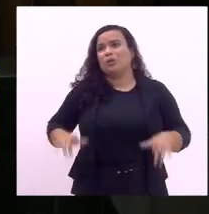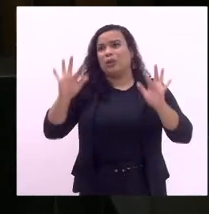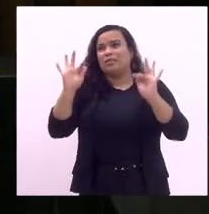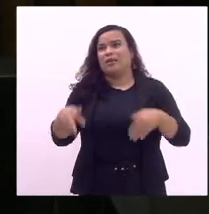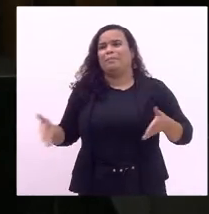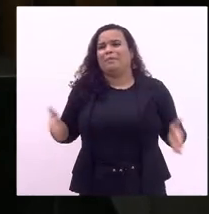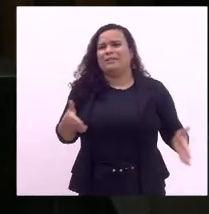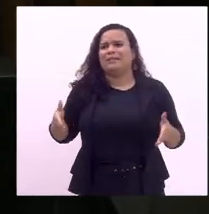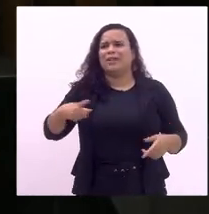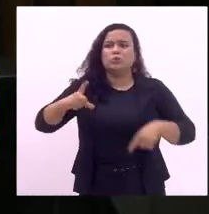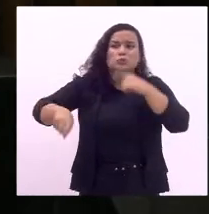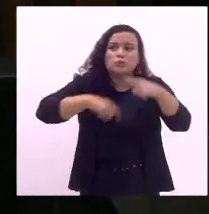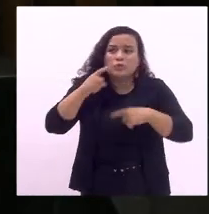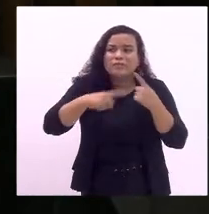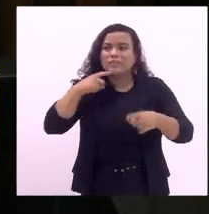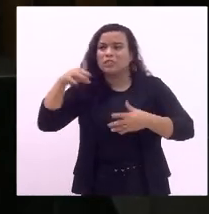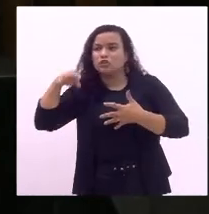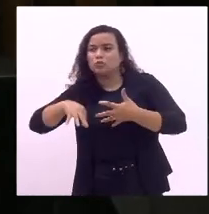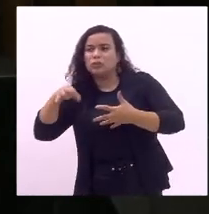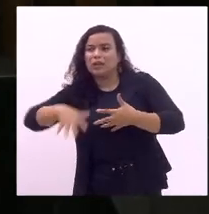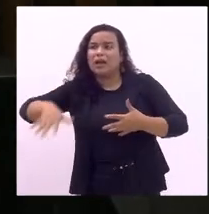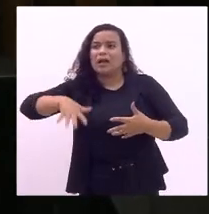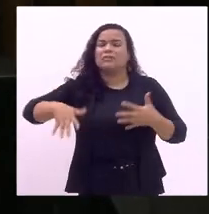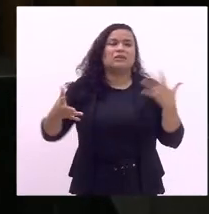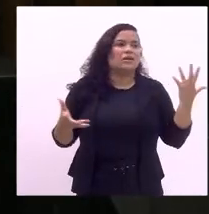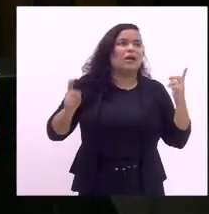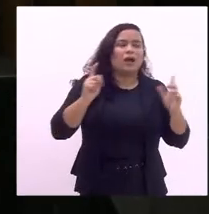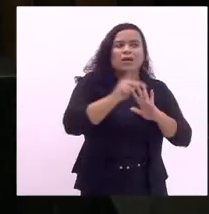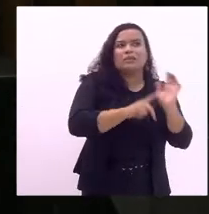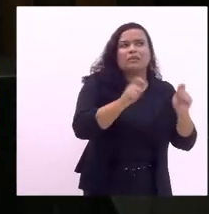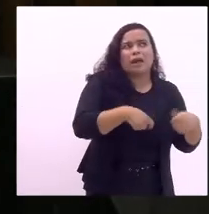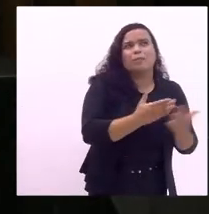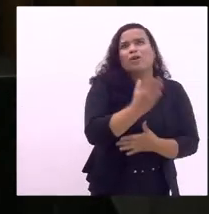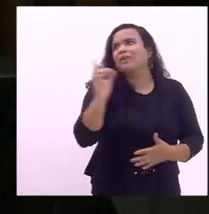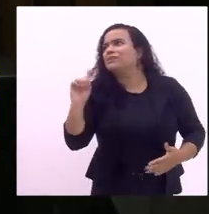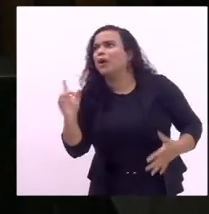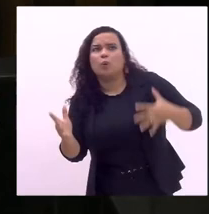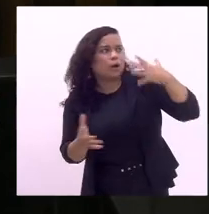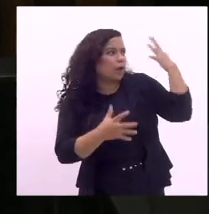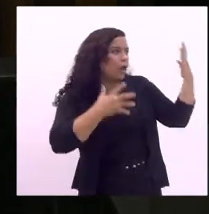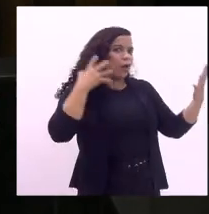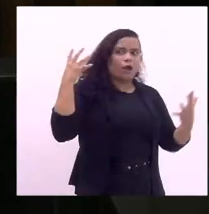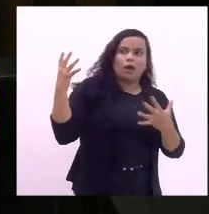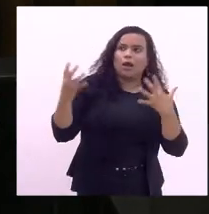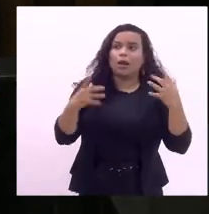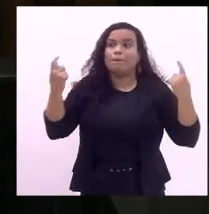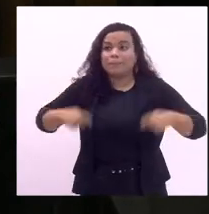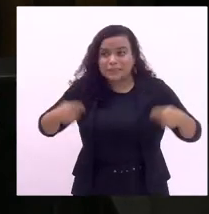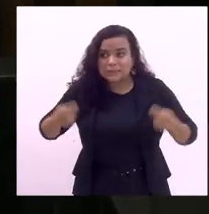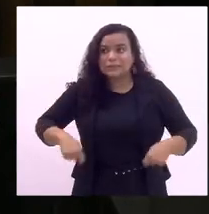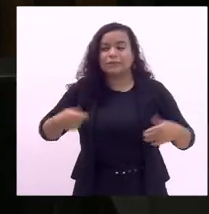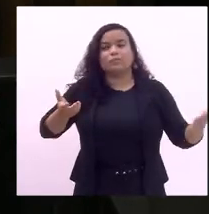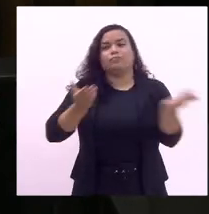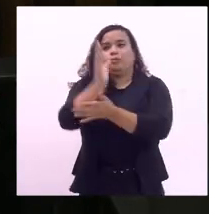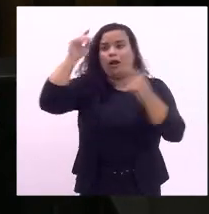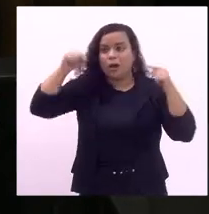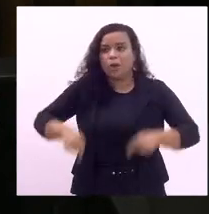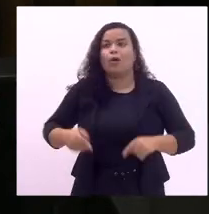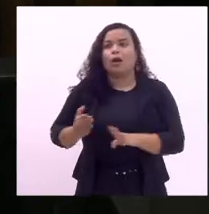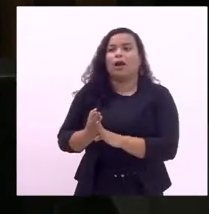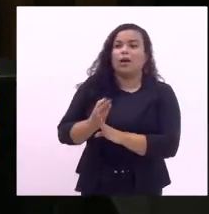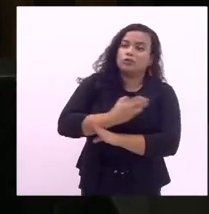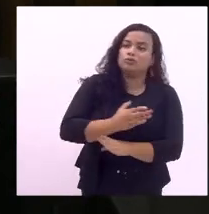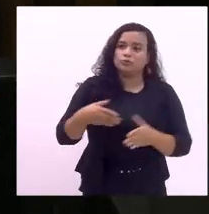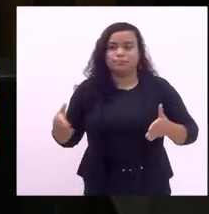dúvidas jurídicas se um projeto dessa natureza poderia ser aprovado ou não. É urgente aprovar agora, antes de